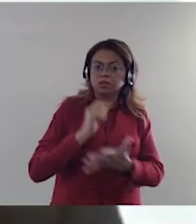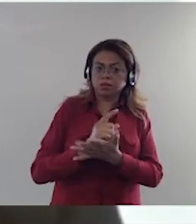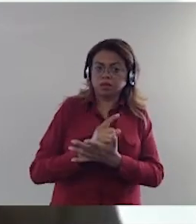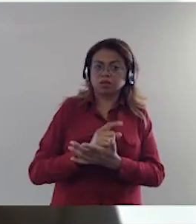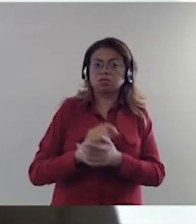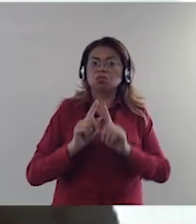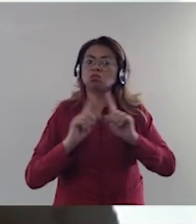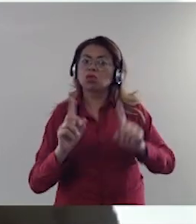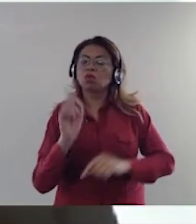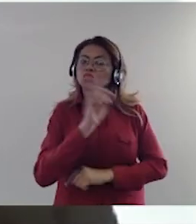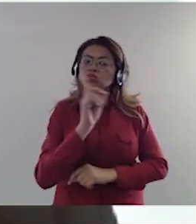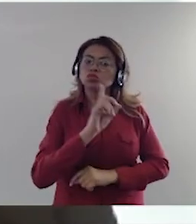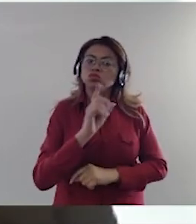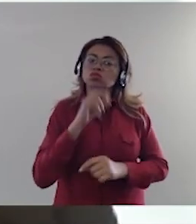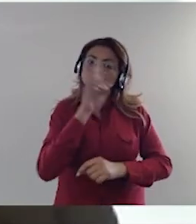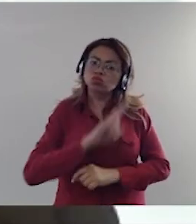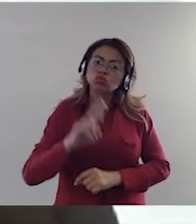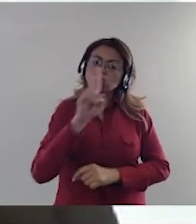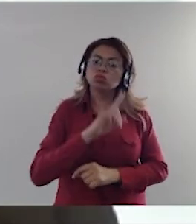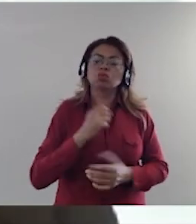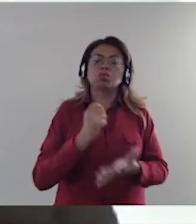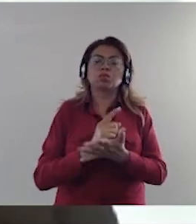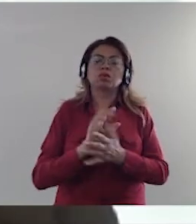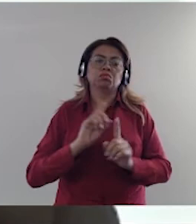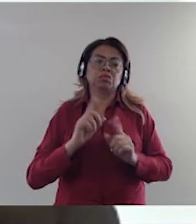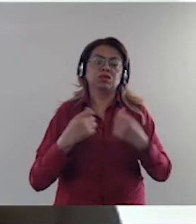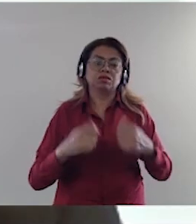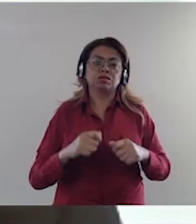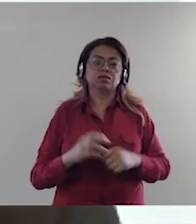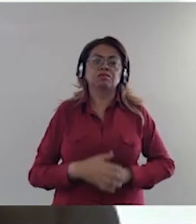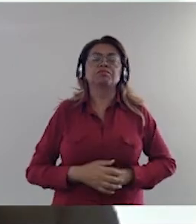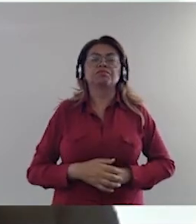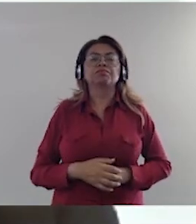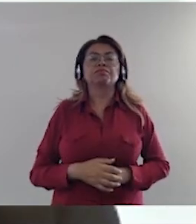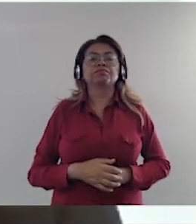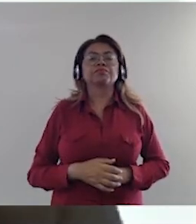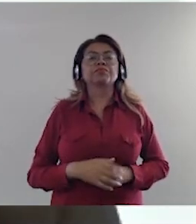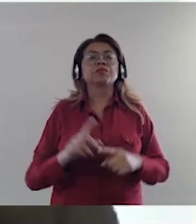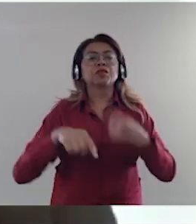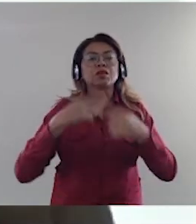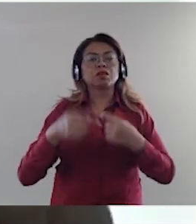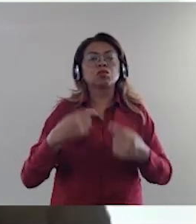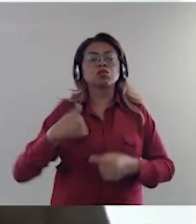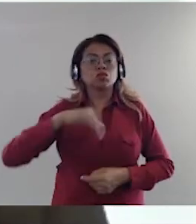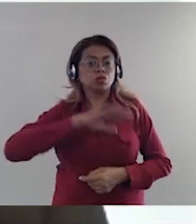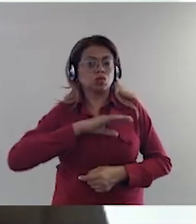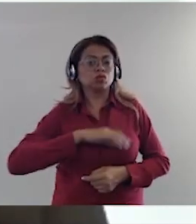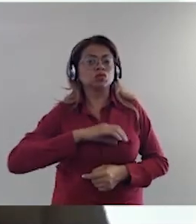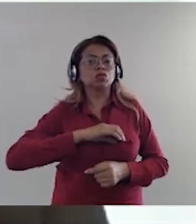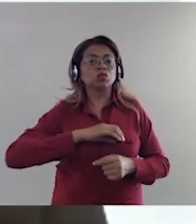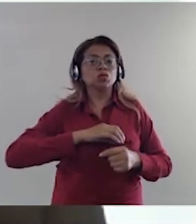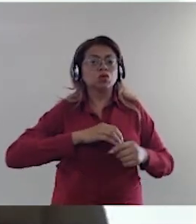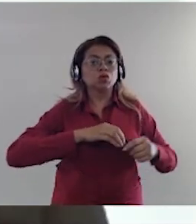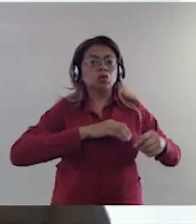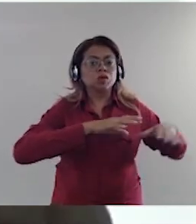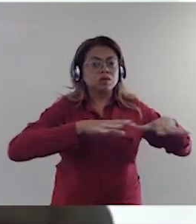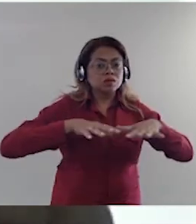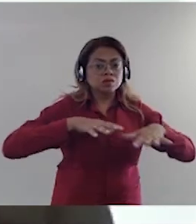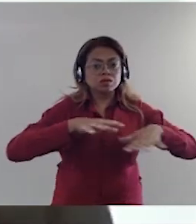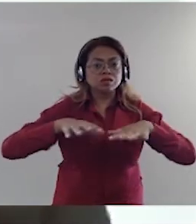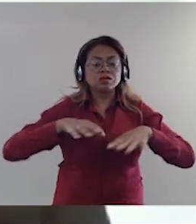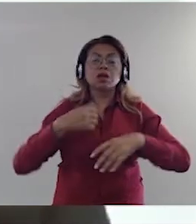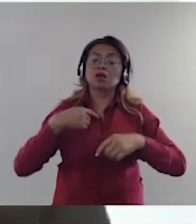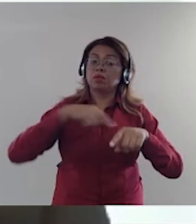E aí, em razão disso, né, o nosso sistema, ele, entre outras coisas, admite que essa fração de